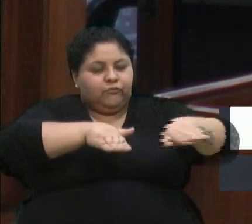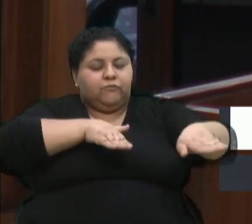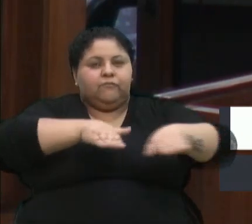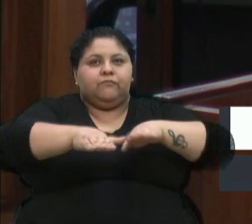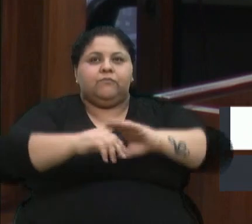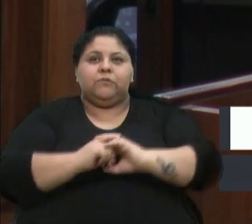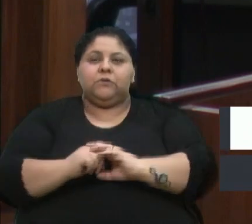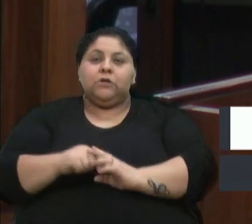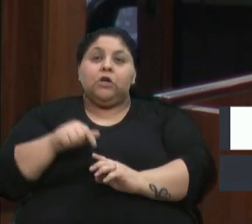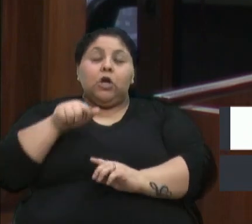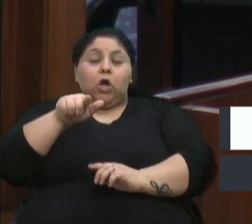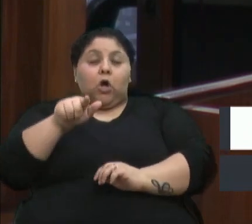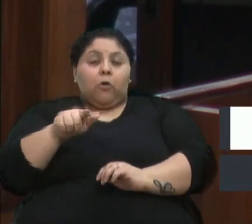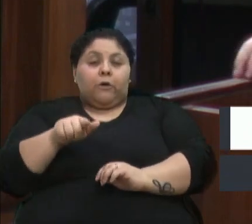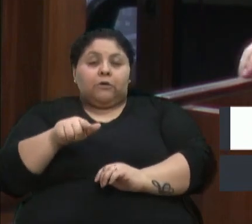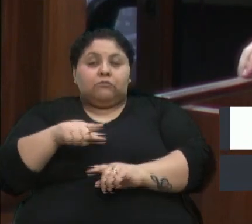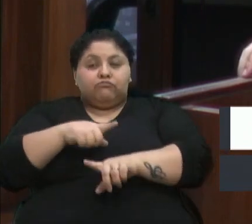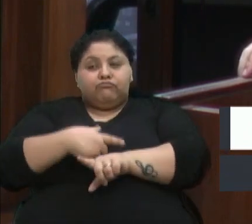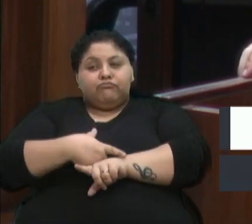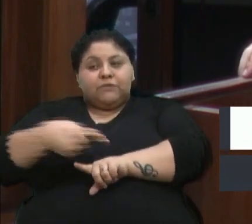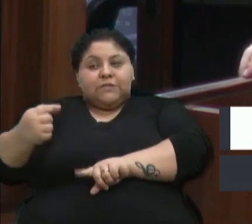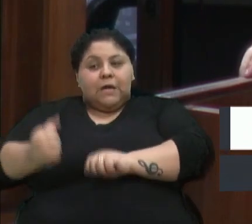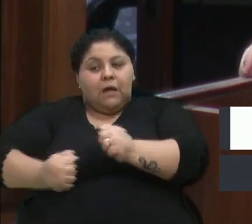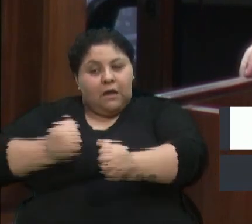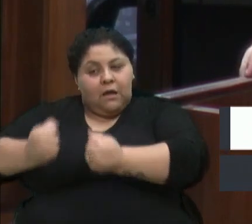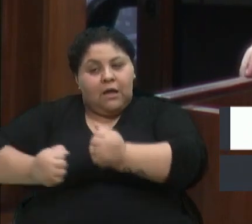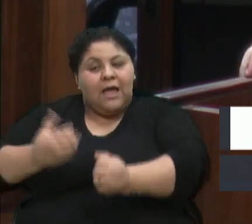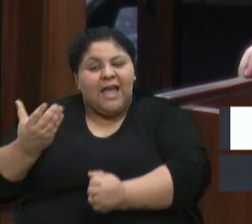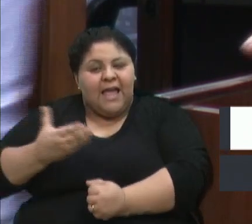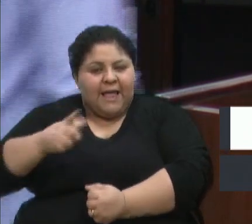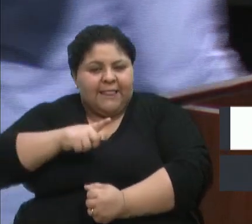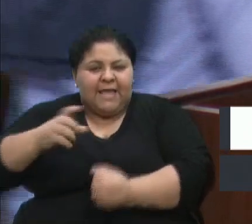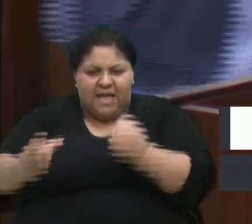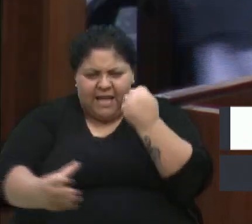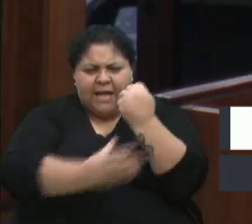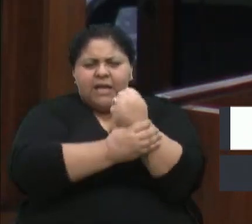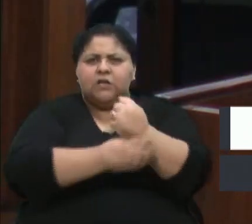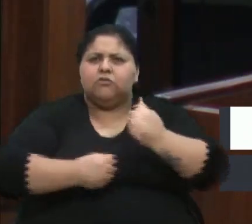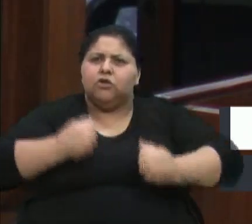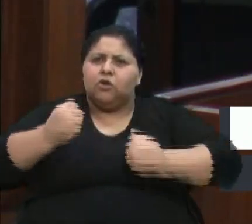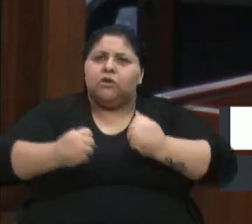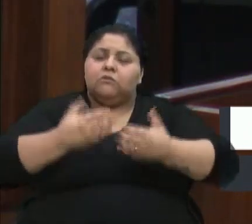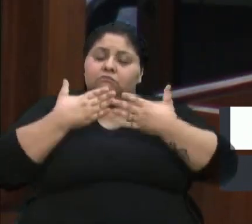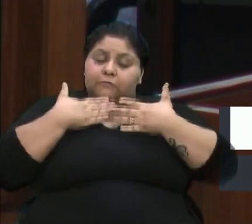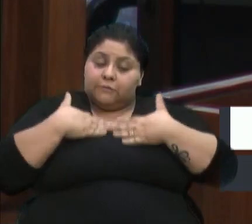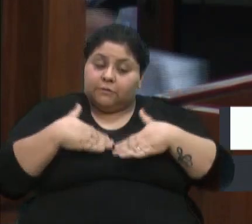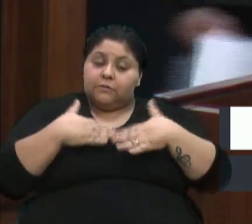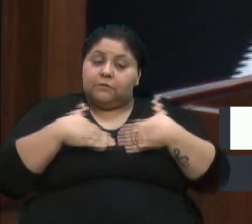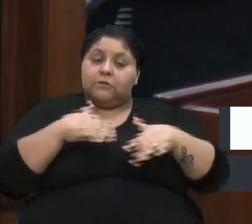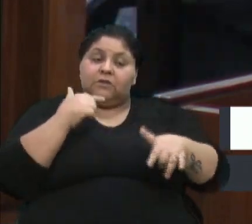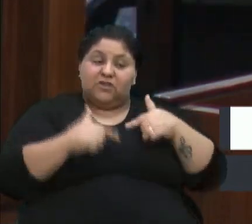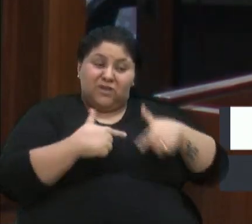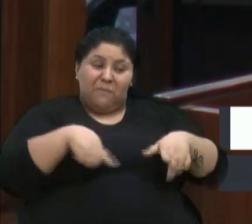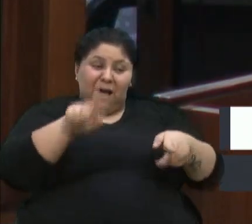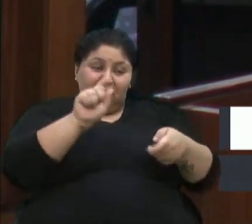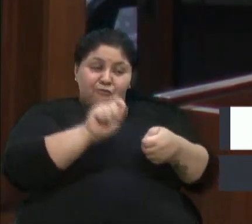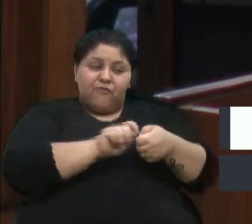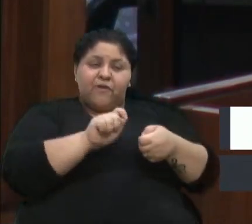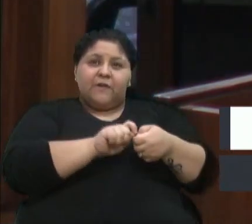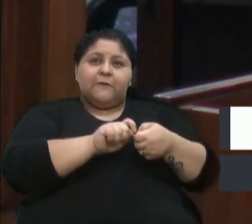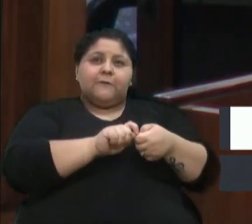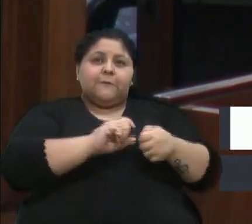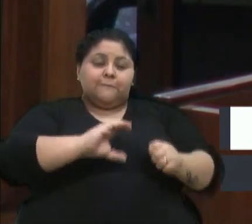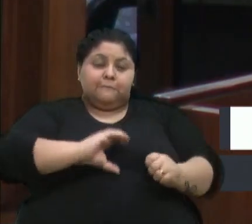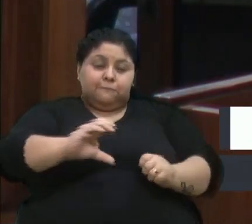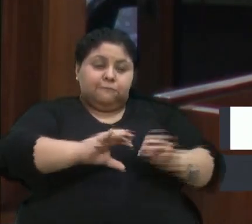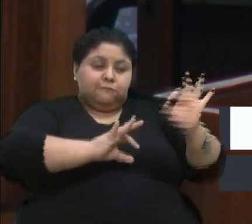Quando tu sai para correr, tu quer ter a garantia de que tu está correndo de forma tranquila. E o trabalho que foi feito,